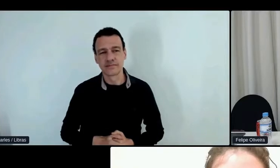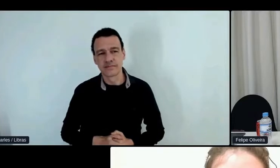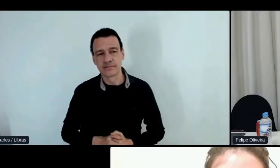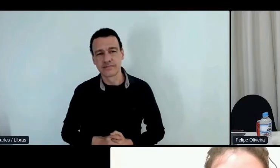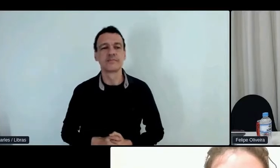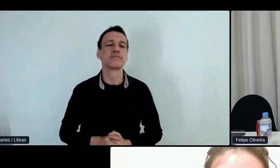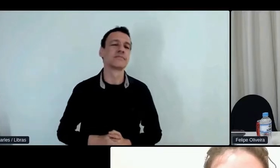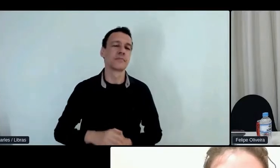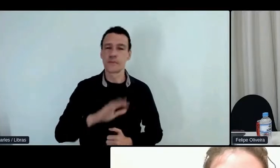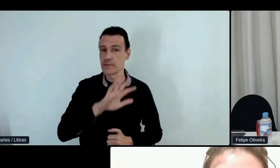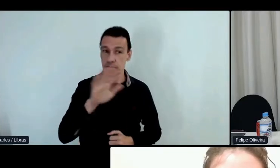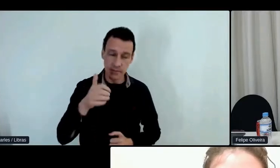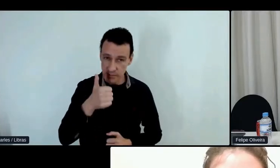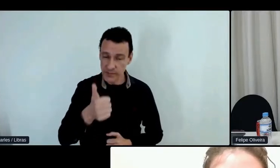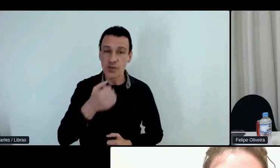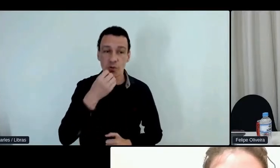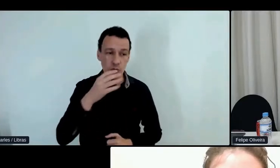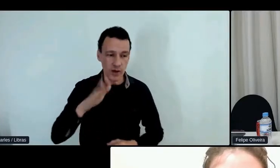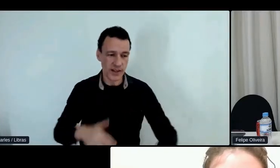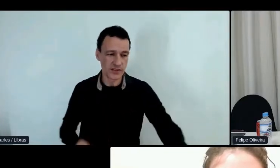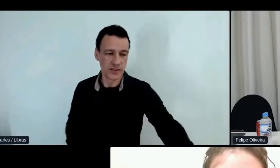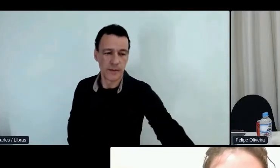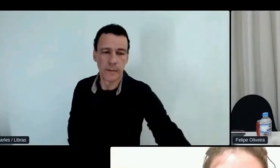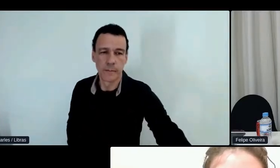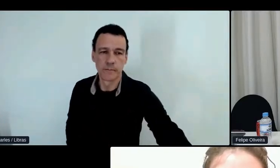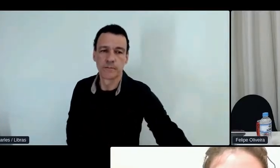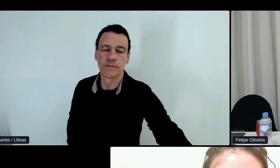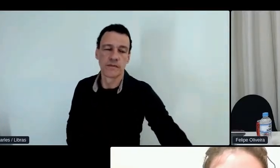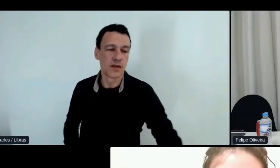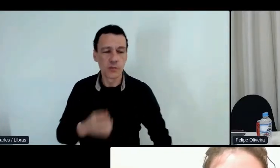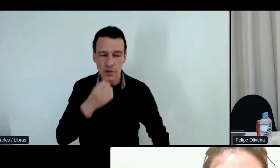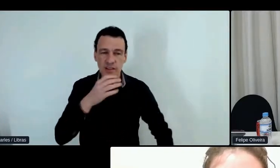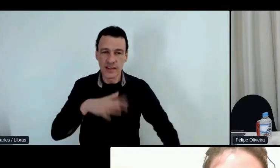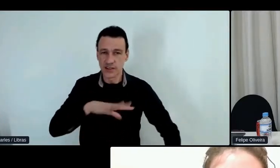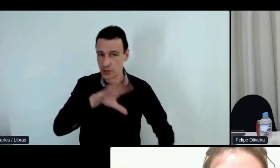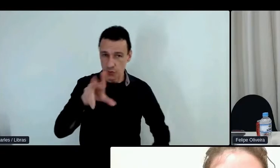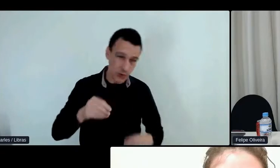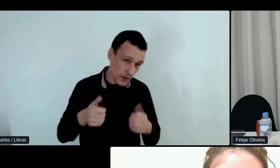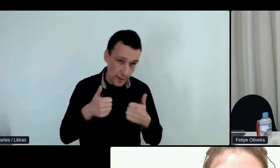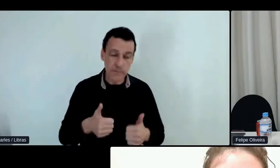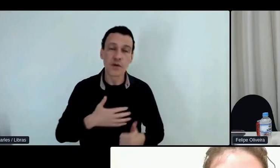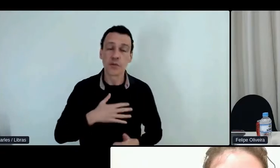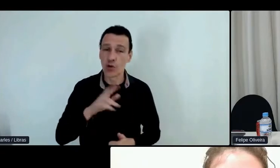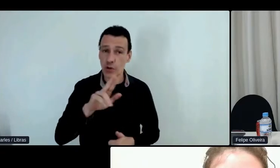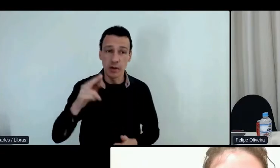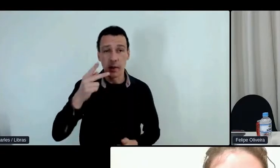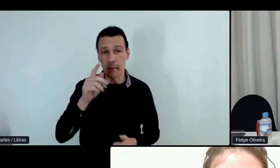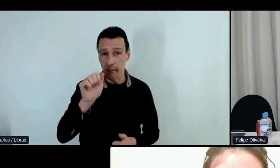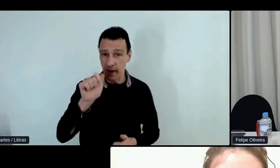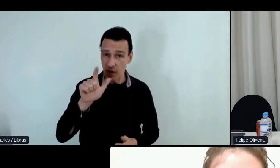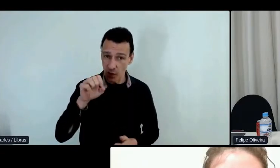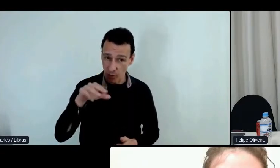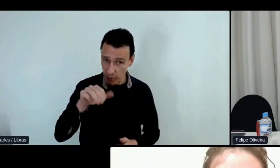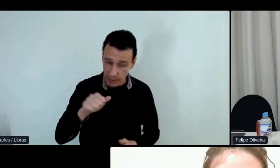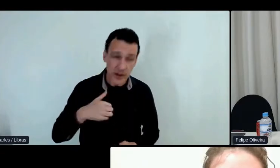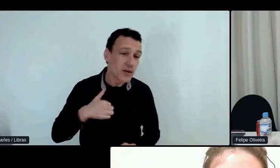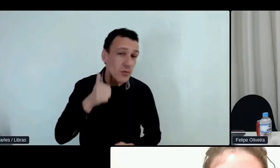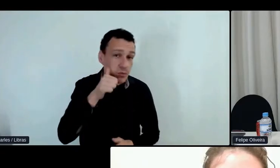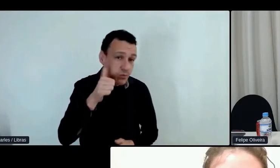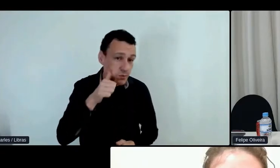Bom, gente, boa tarde a todas, todos e todos. Eu sou a Paloma, eu sou uma mulher